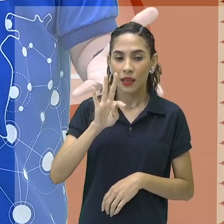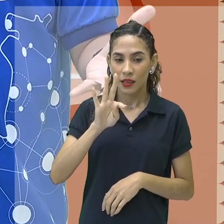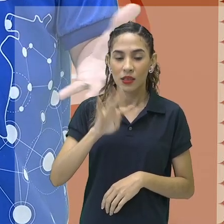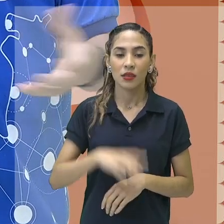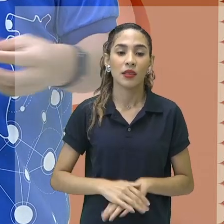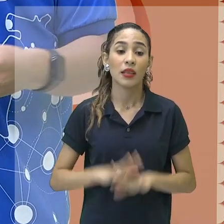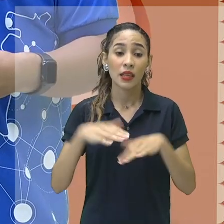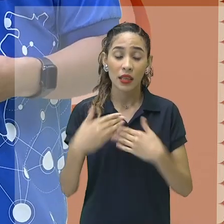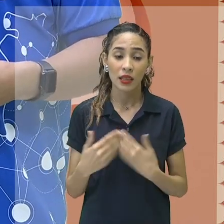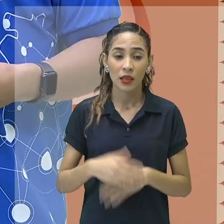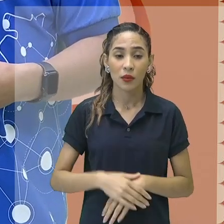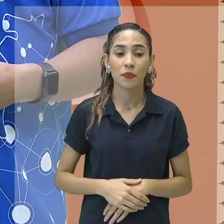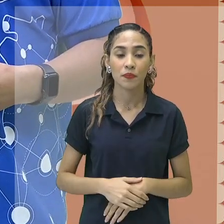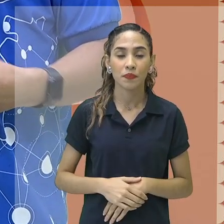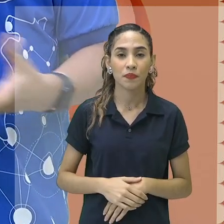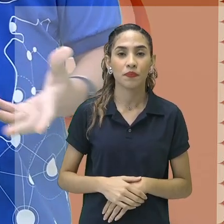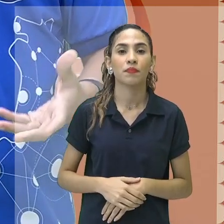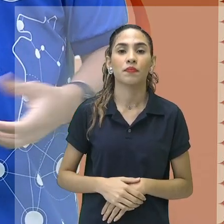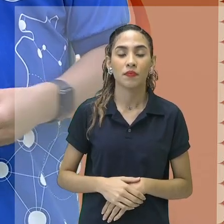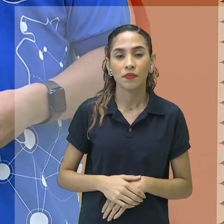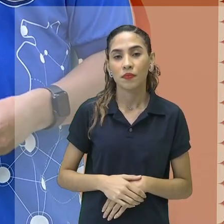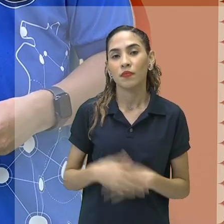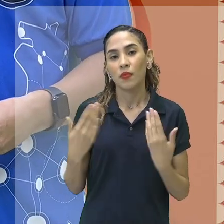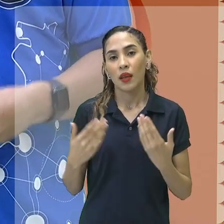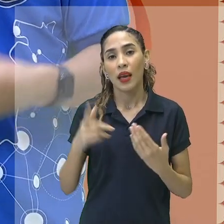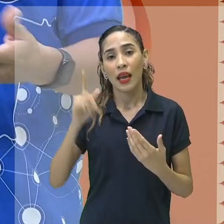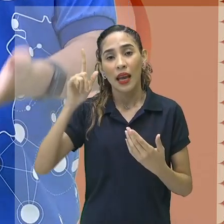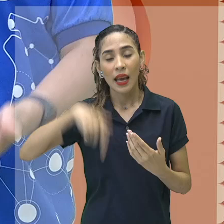atriz bem conhecida, né, ela faz uma empregada